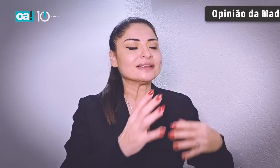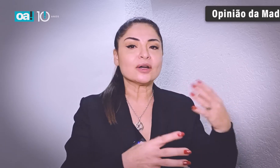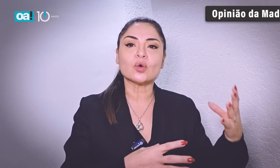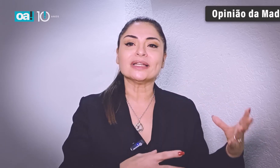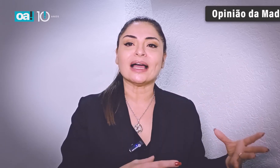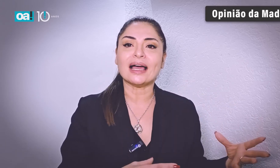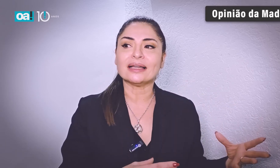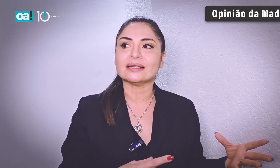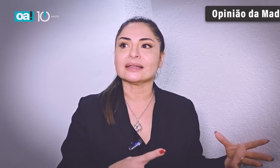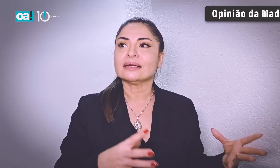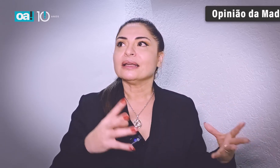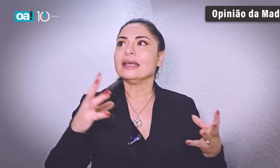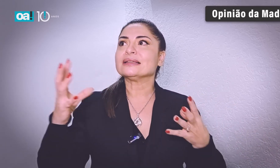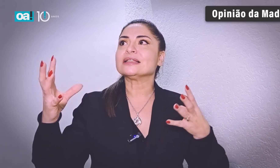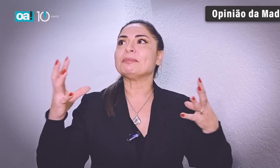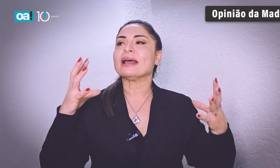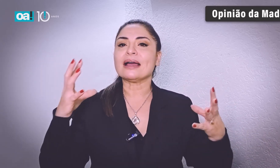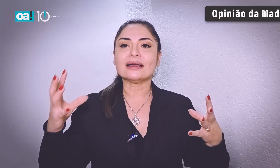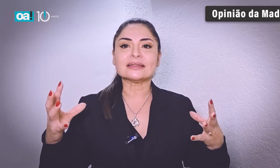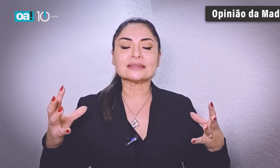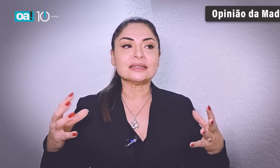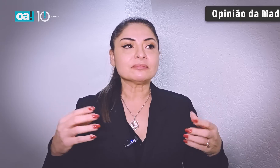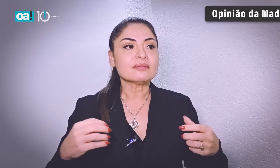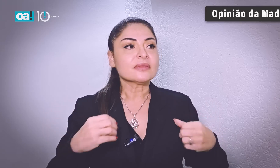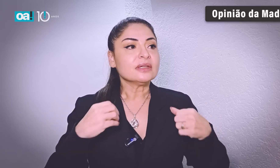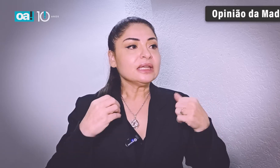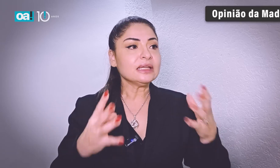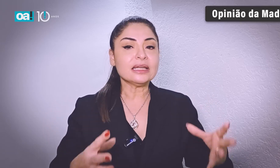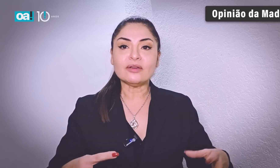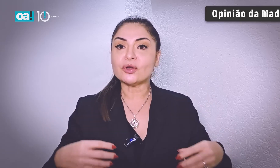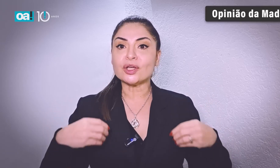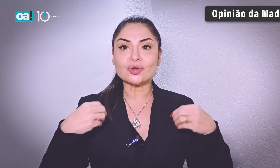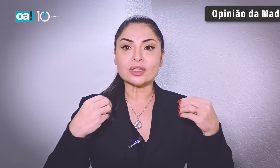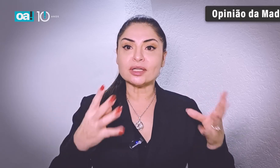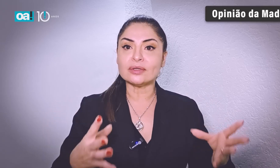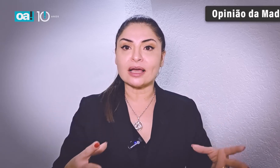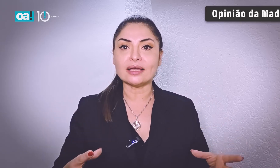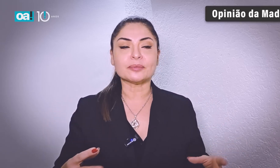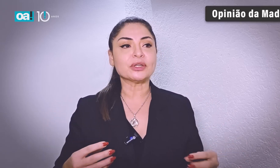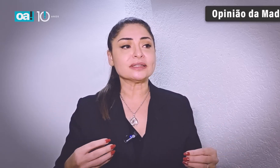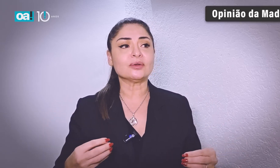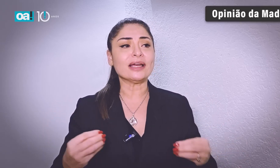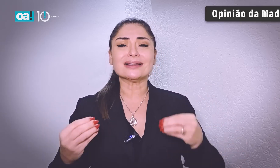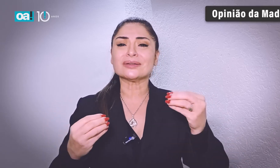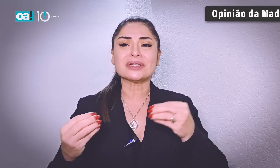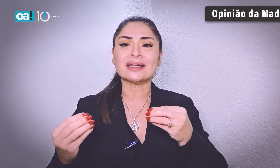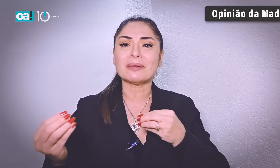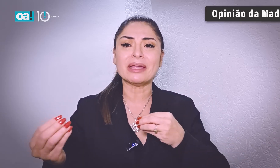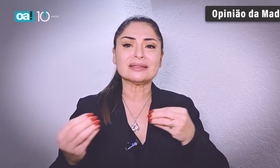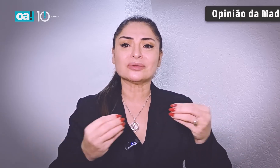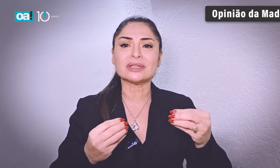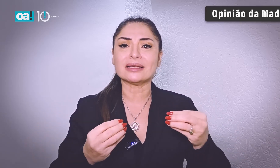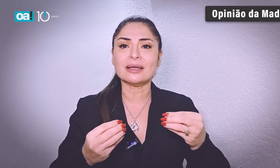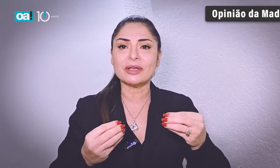do fazer a conta errada, essas paradas assim, e ninguém foi questionando nada. Porque assim, não é questão se ela